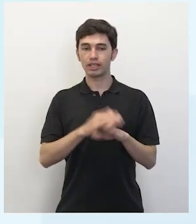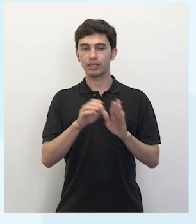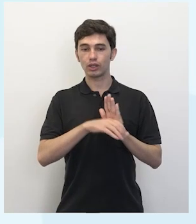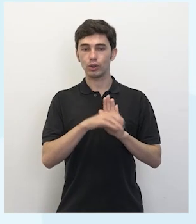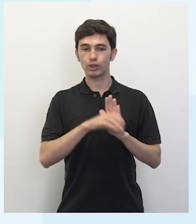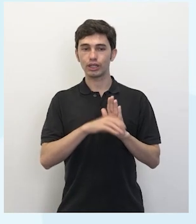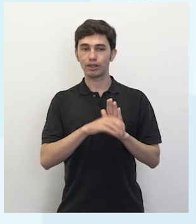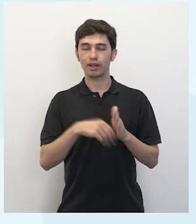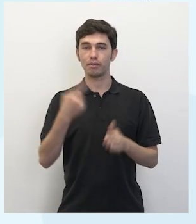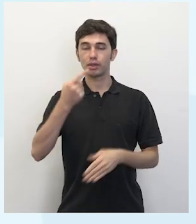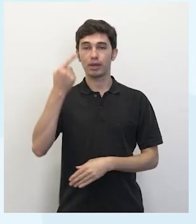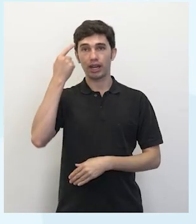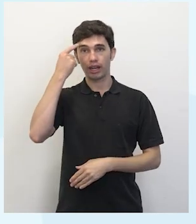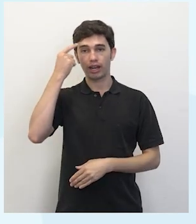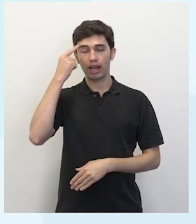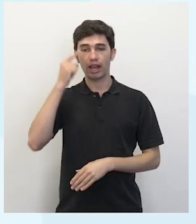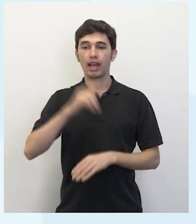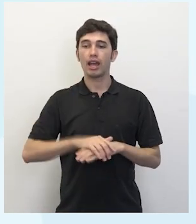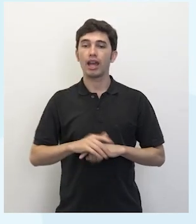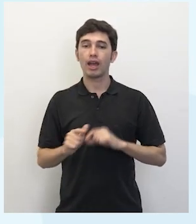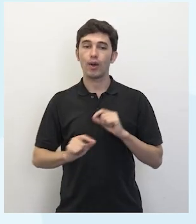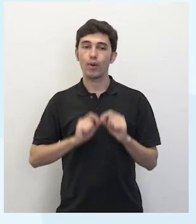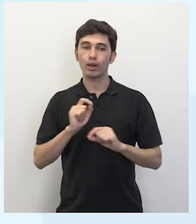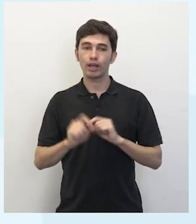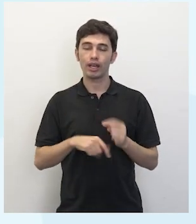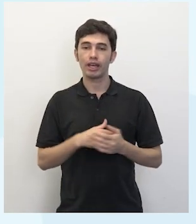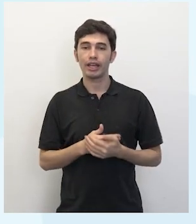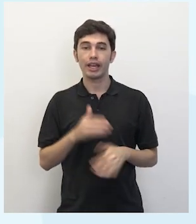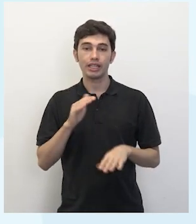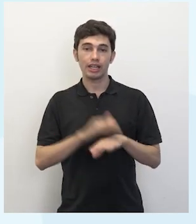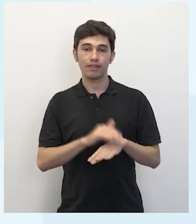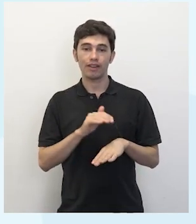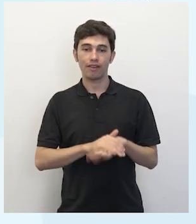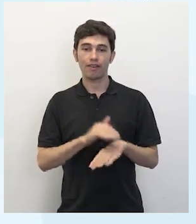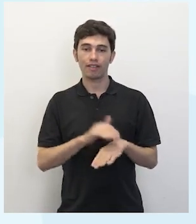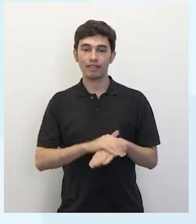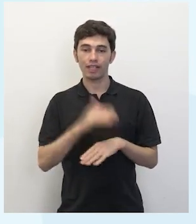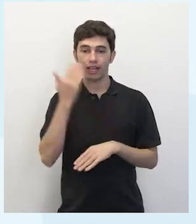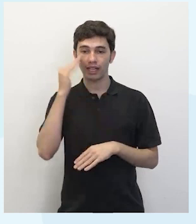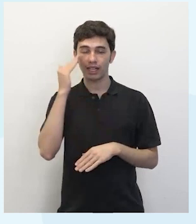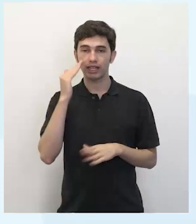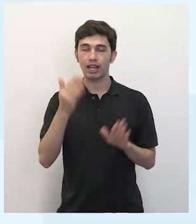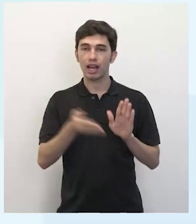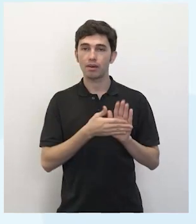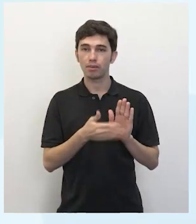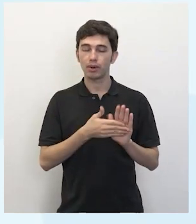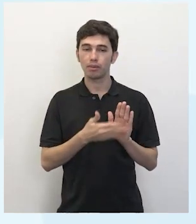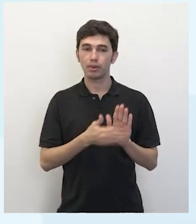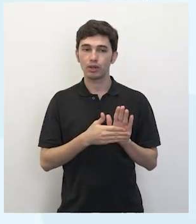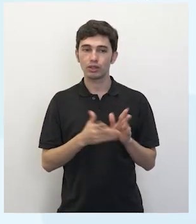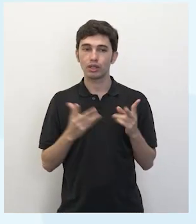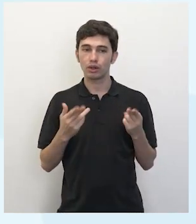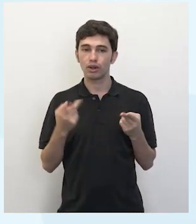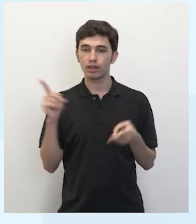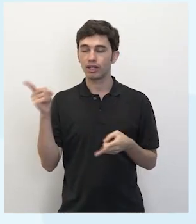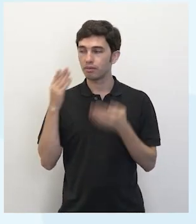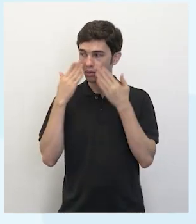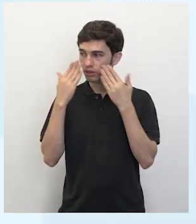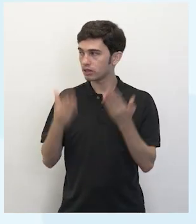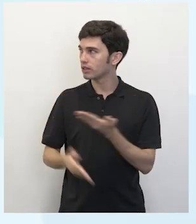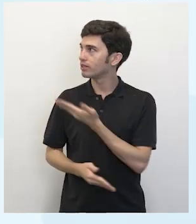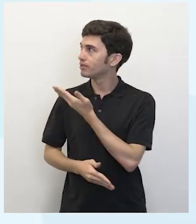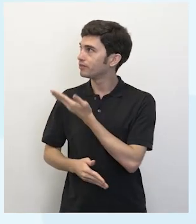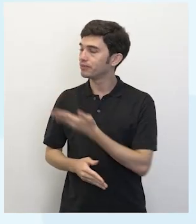primeira ideia que aparece aqui pra gente, tá? É que a gente vai fazer entender a proposta conforme aparece aí para vocês, tá ok?